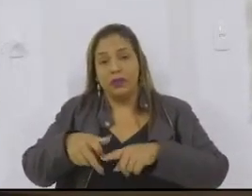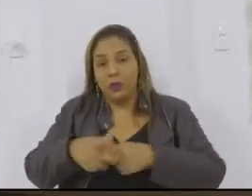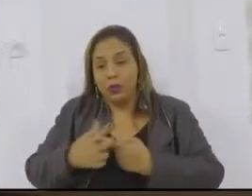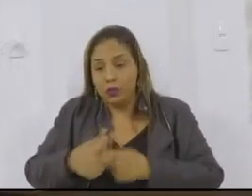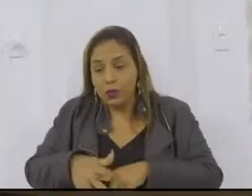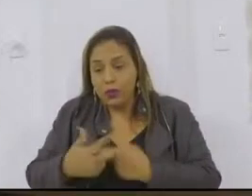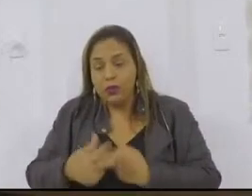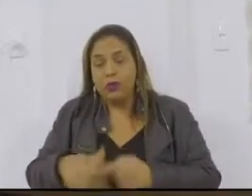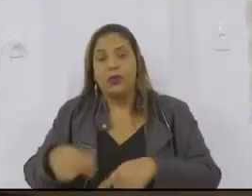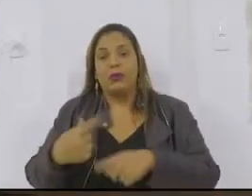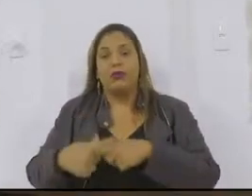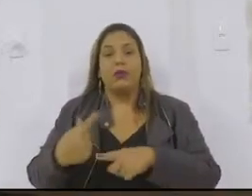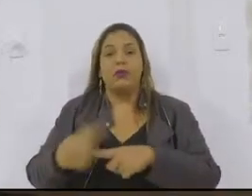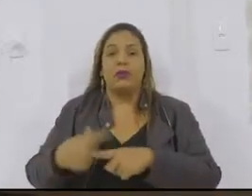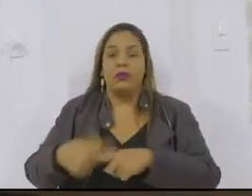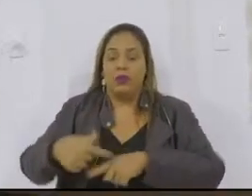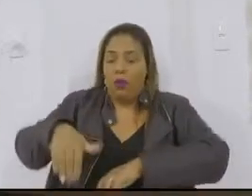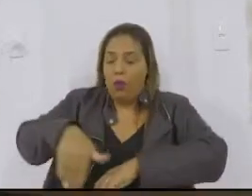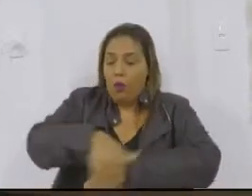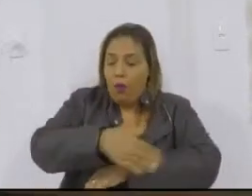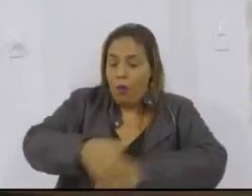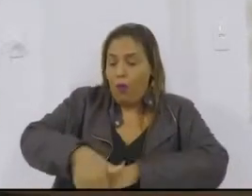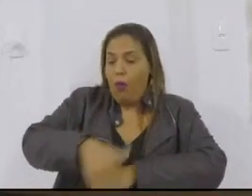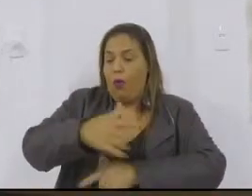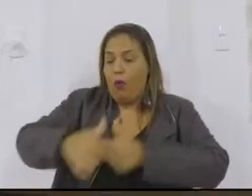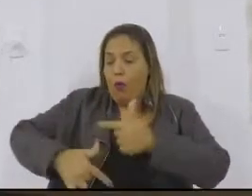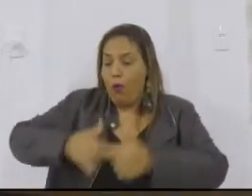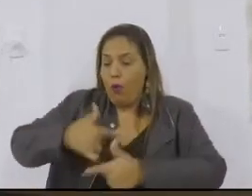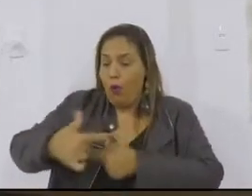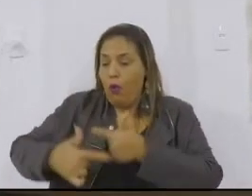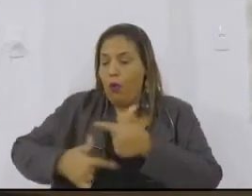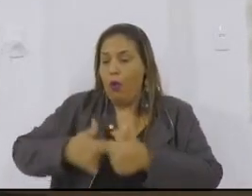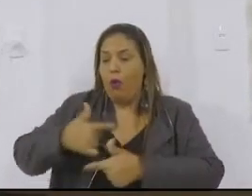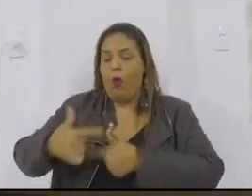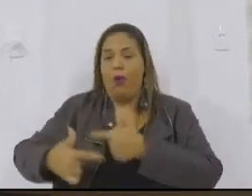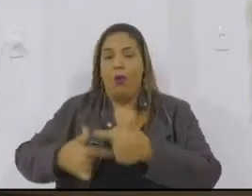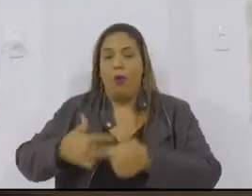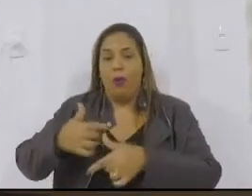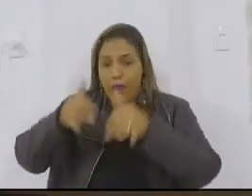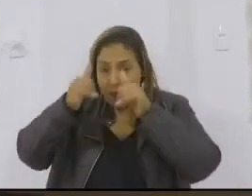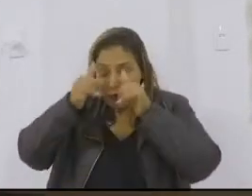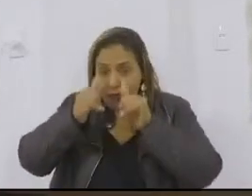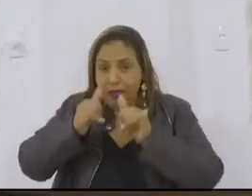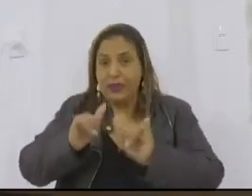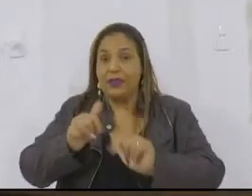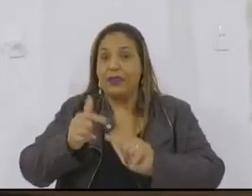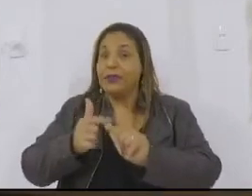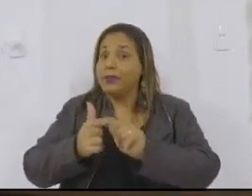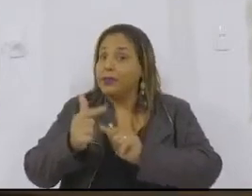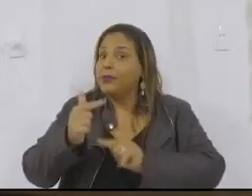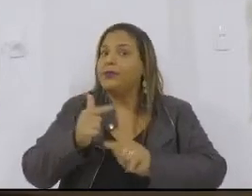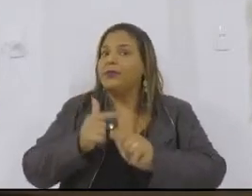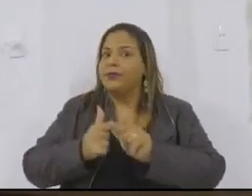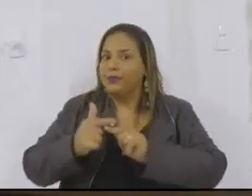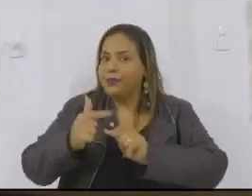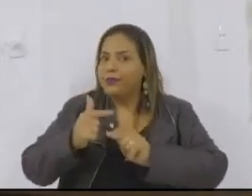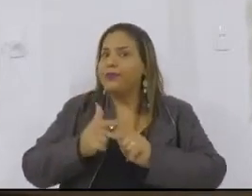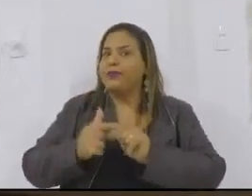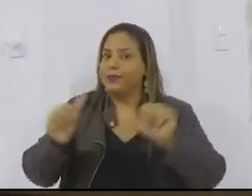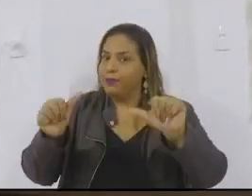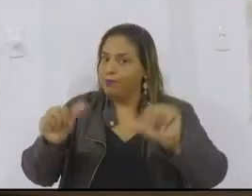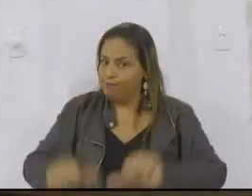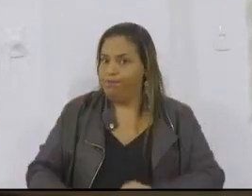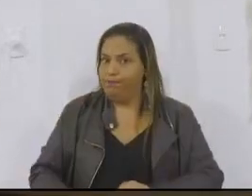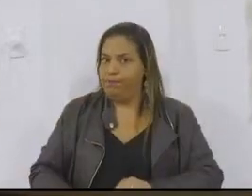rua, seria de bom grado a realização desse serviço, já que com a prevenção temos menos riscos com problemas maiores. Nos